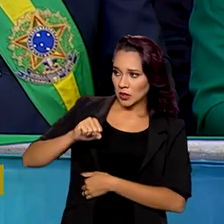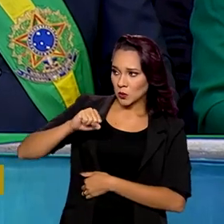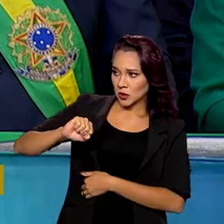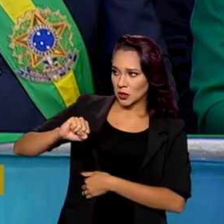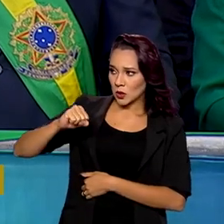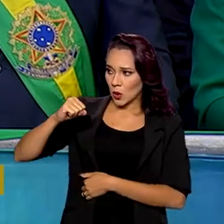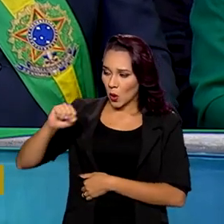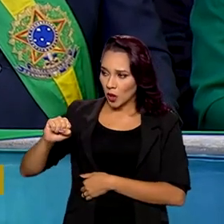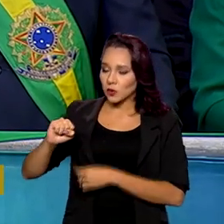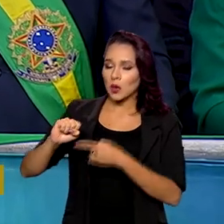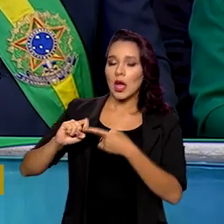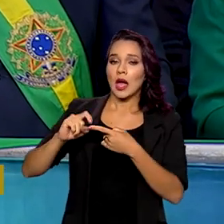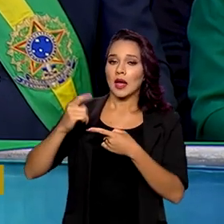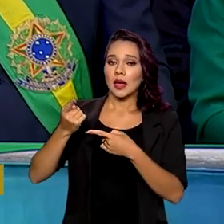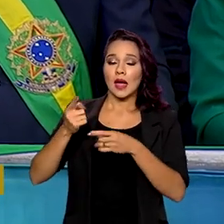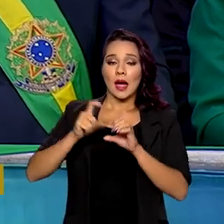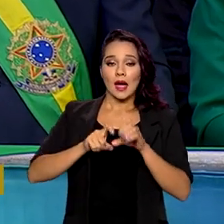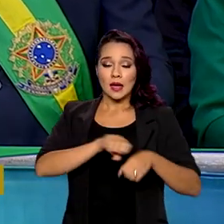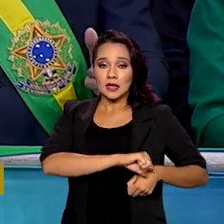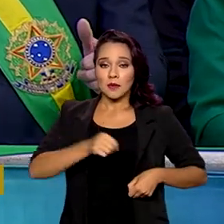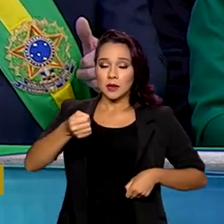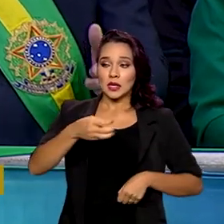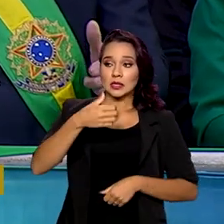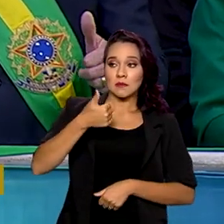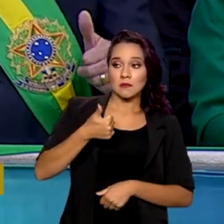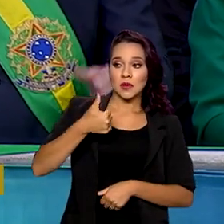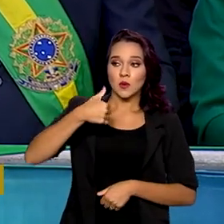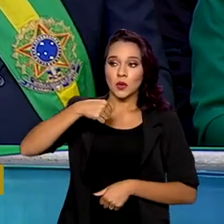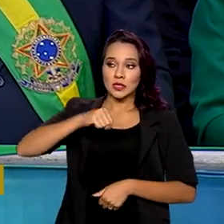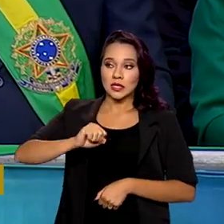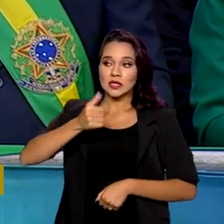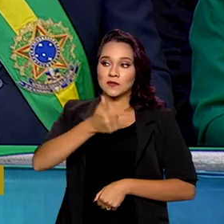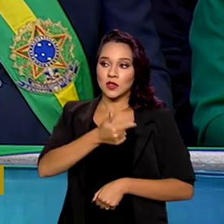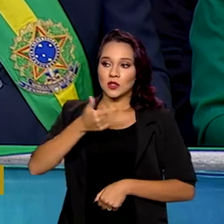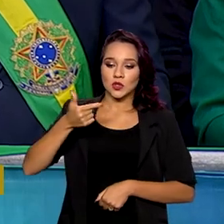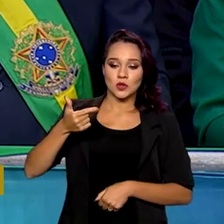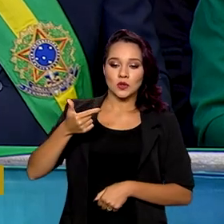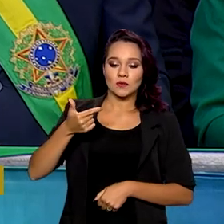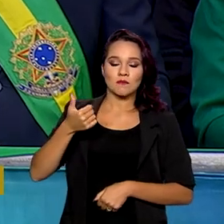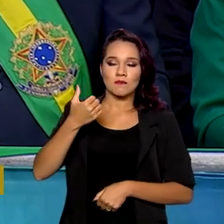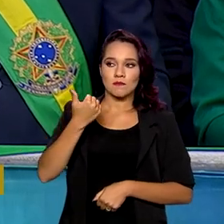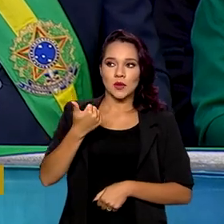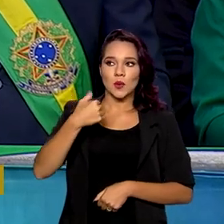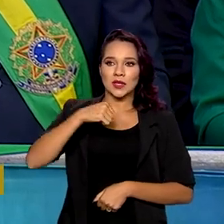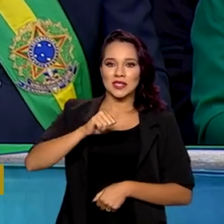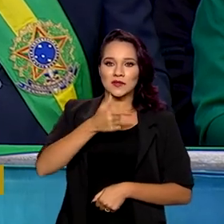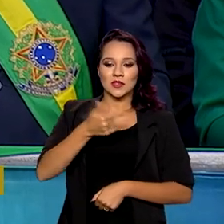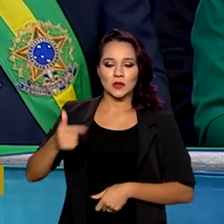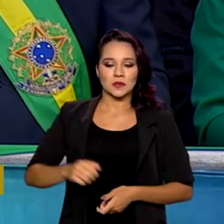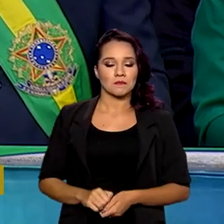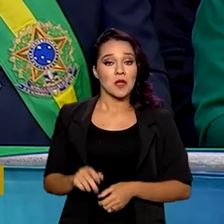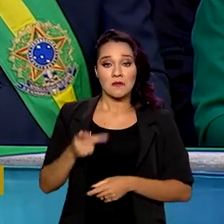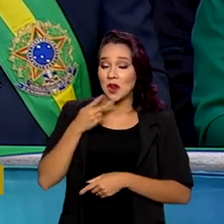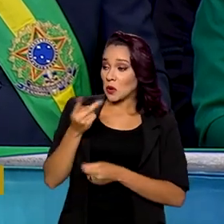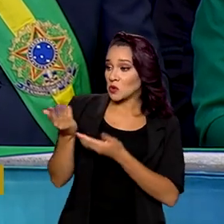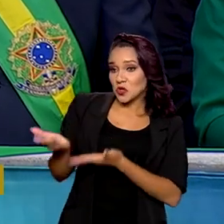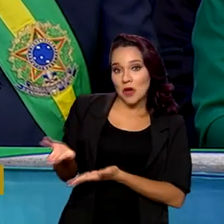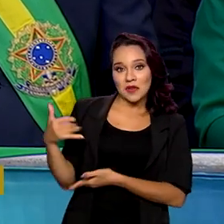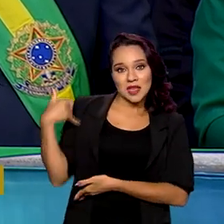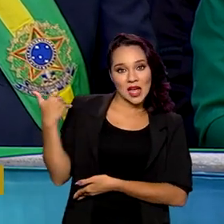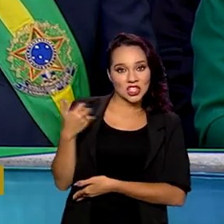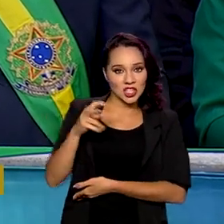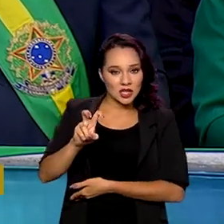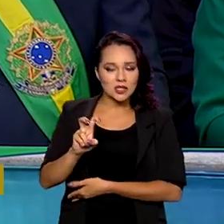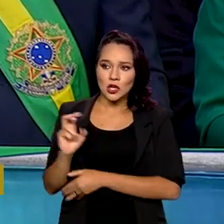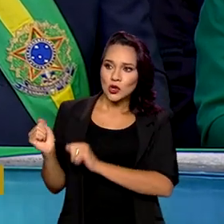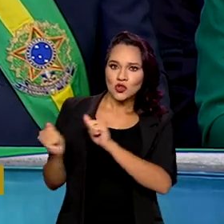em 1822, não é isso? Exatamente. E a exemplo disso, eu posso citar um jovem brasileiro que com 15 anos